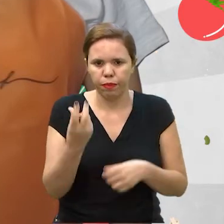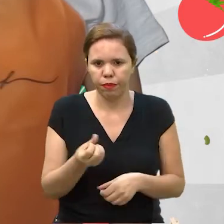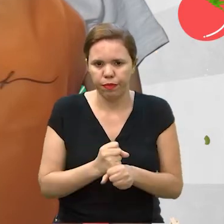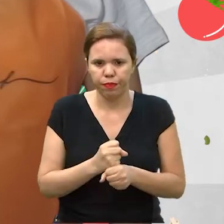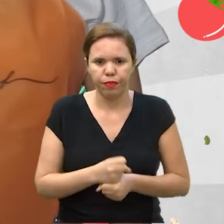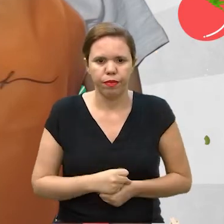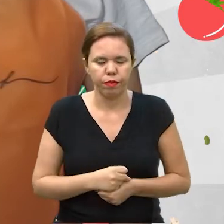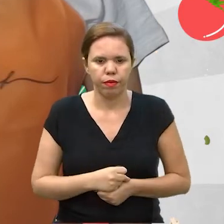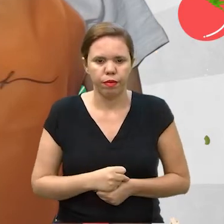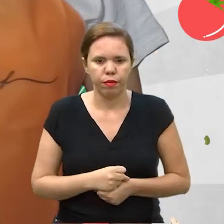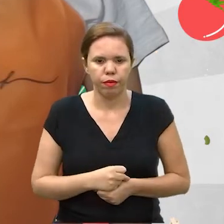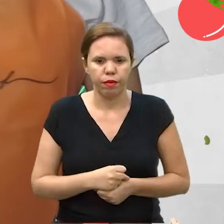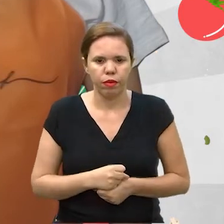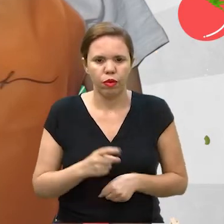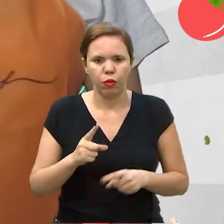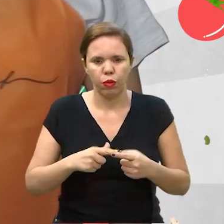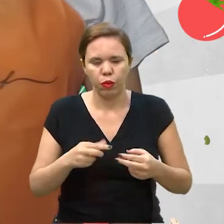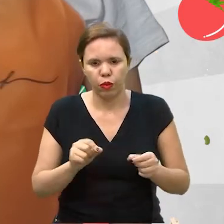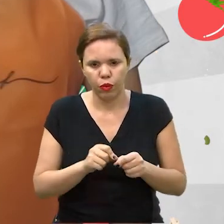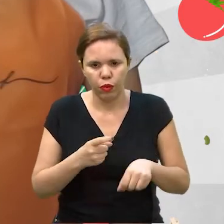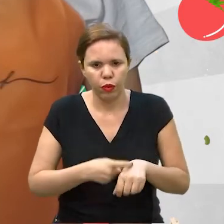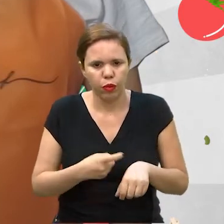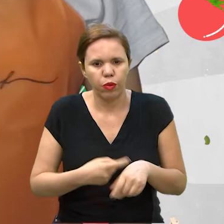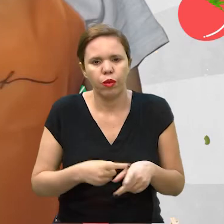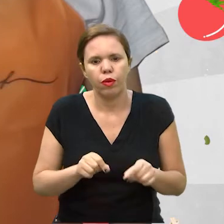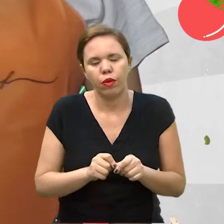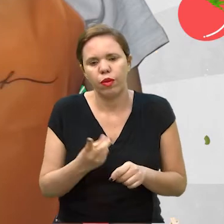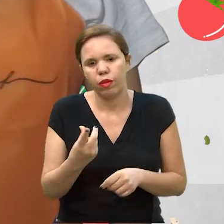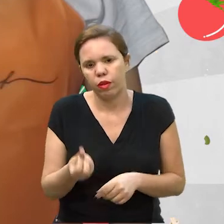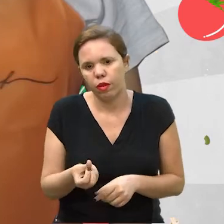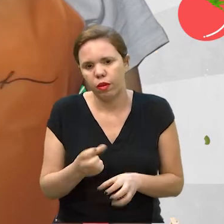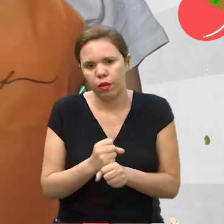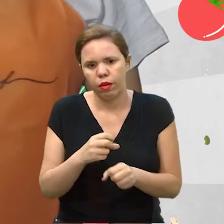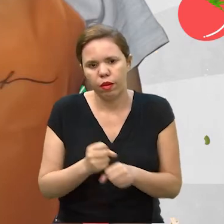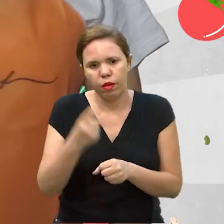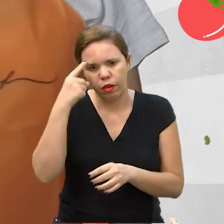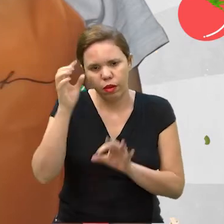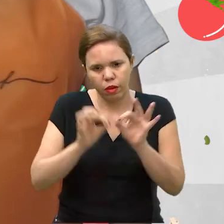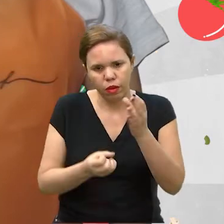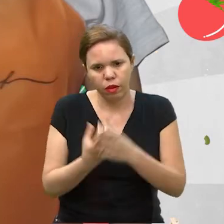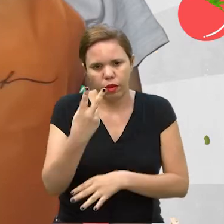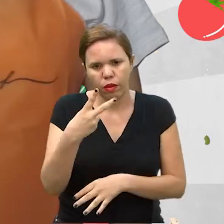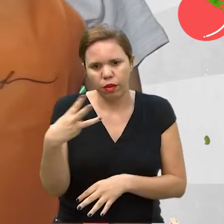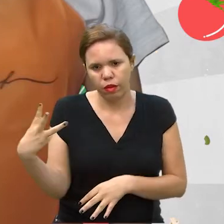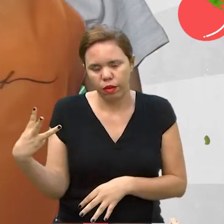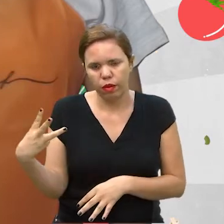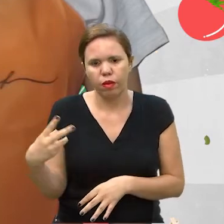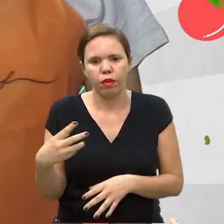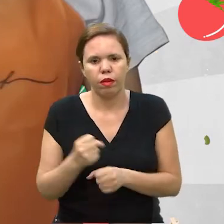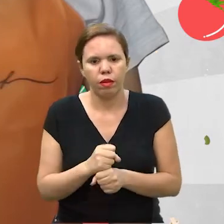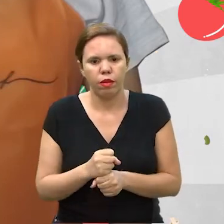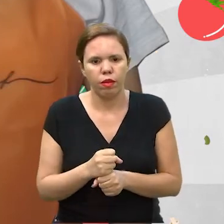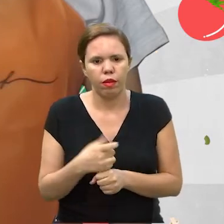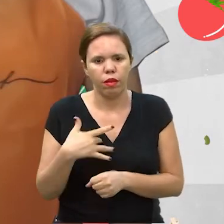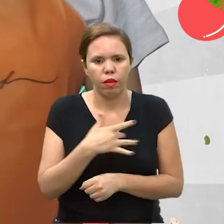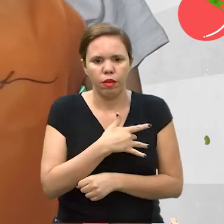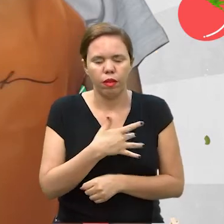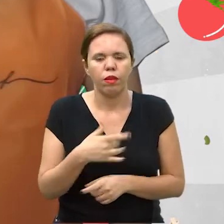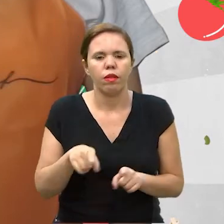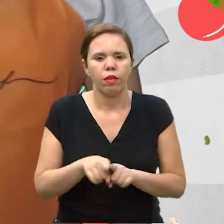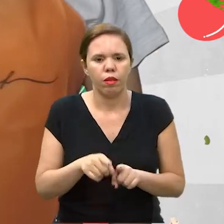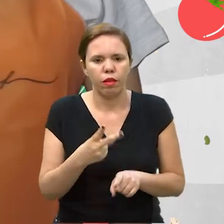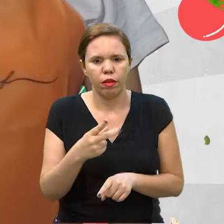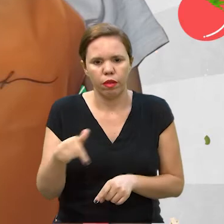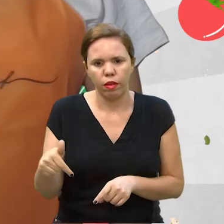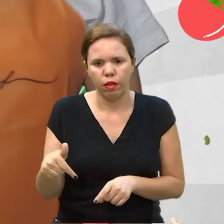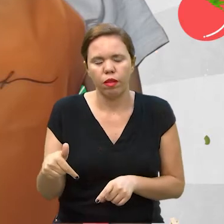26. Em textura, marcou 26 pontos. Na criatividade, 23. Saudabilidade, 27. E no